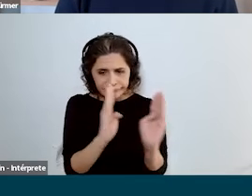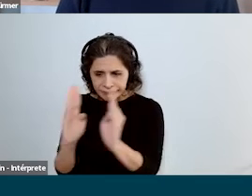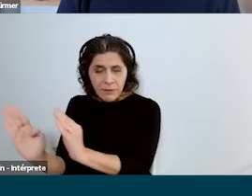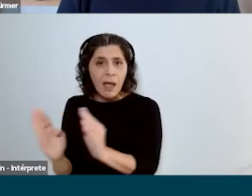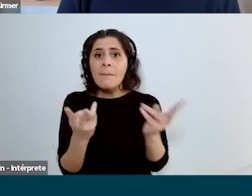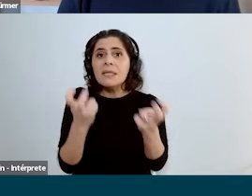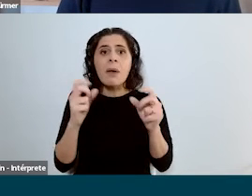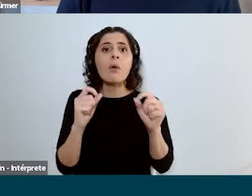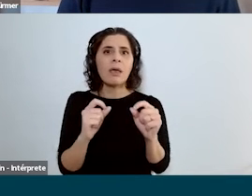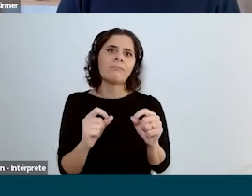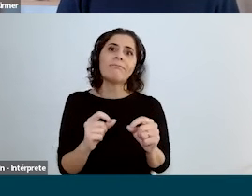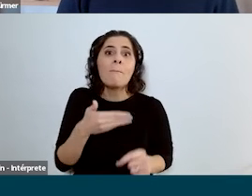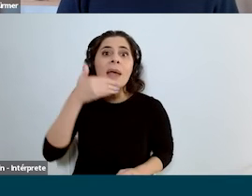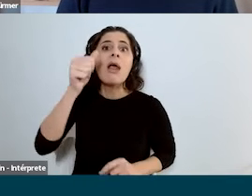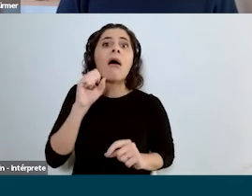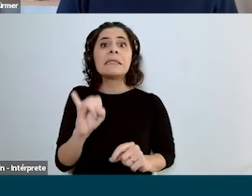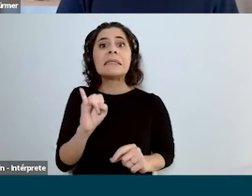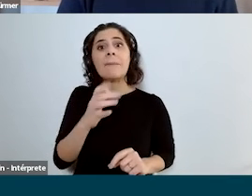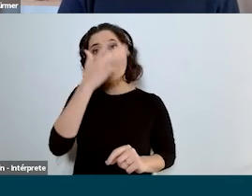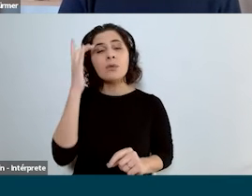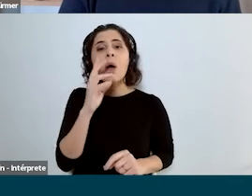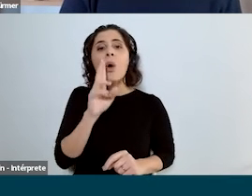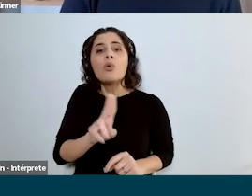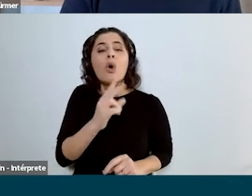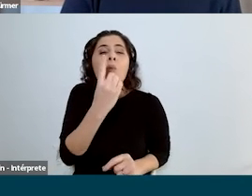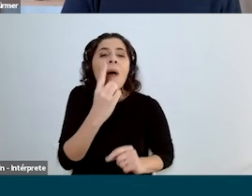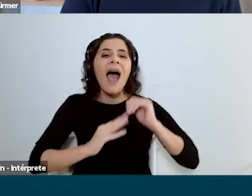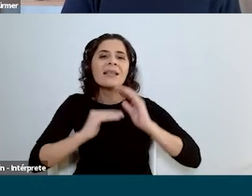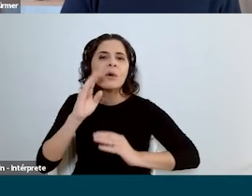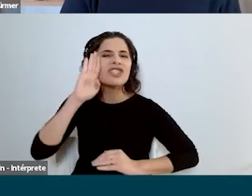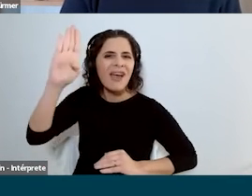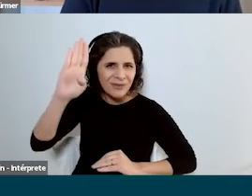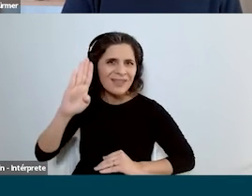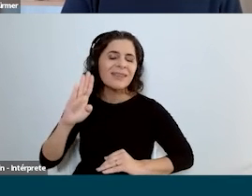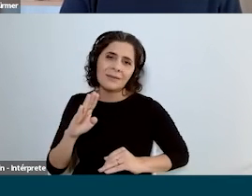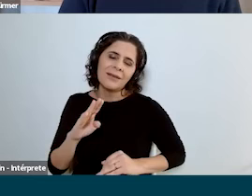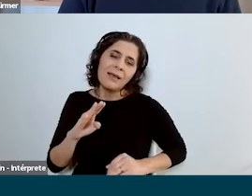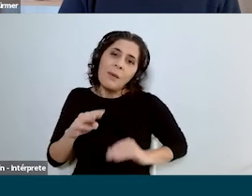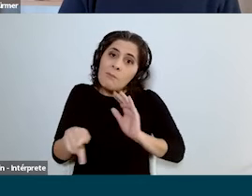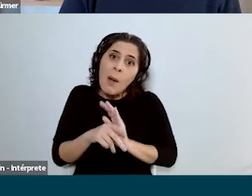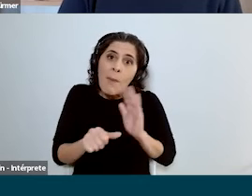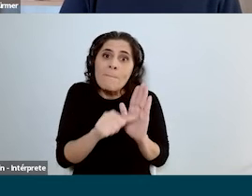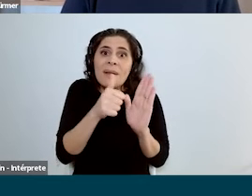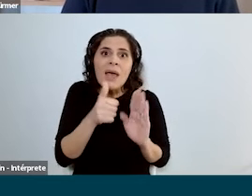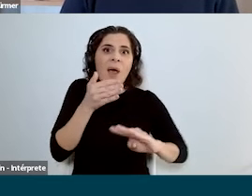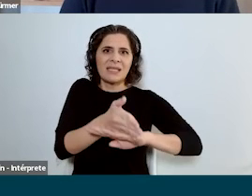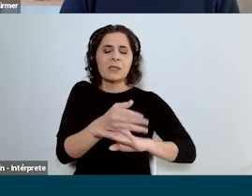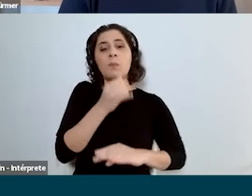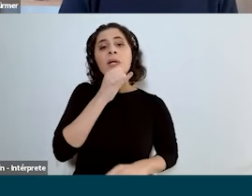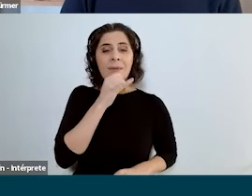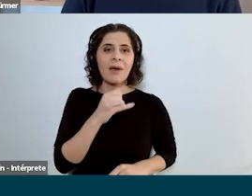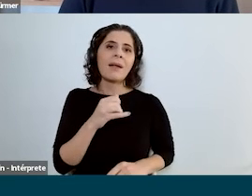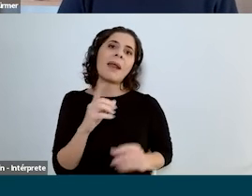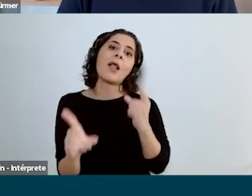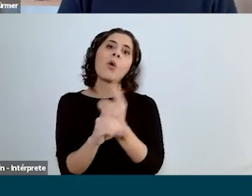melhores cohorts e funil estavam em pessoas que tinham realizado pelo menos uma ação-chave no primeiro acesso. Que nesse caso era